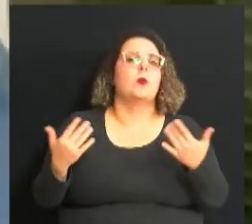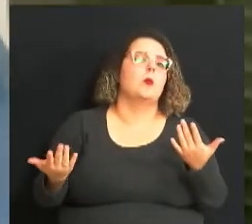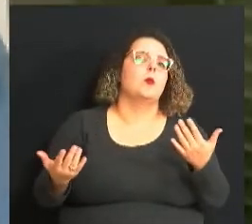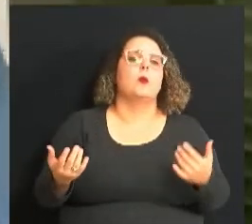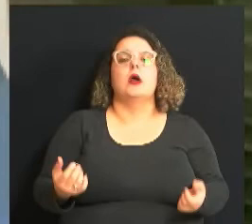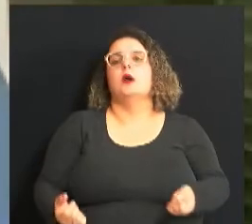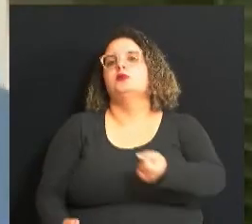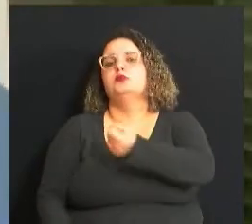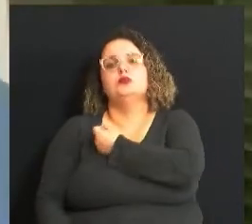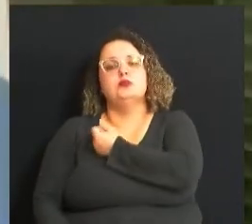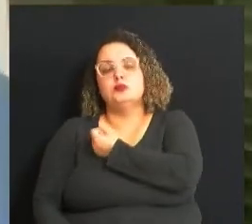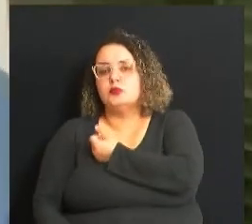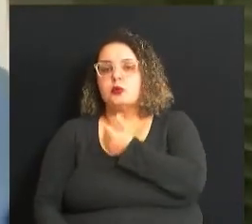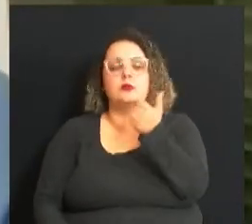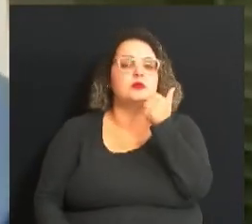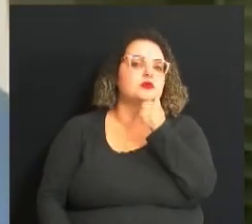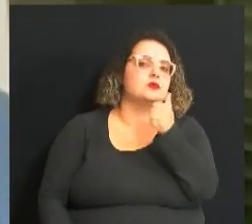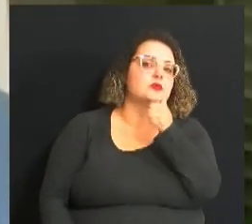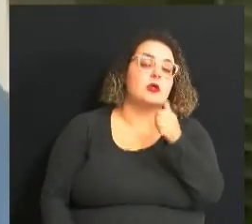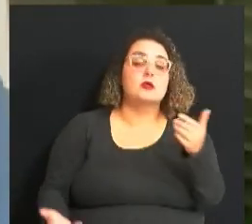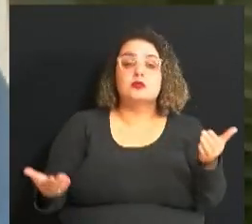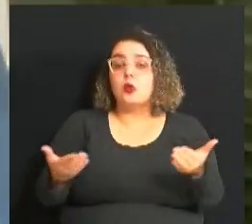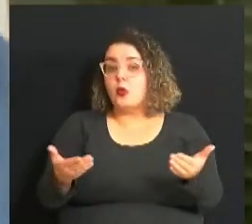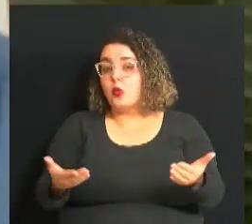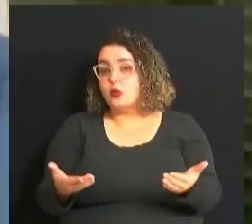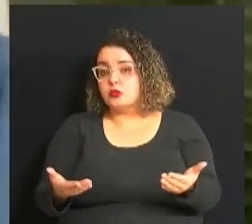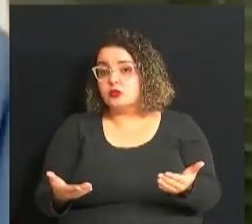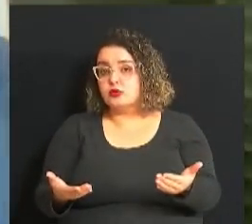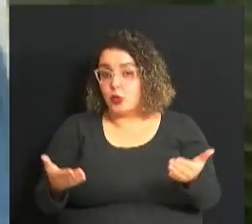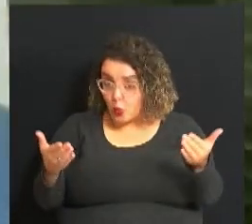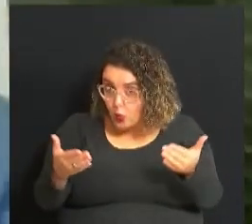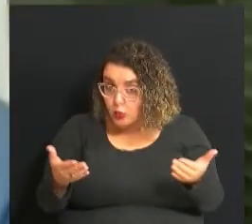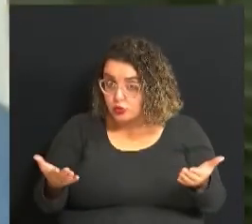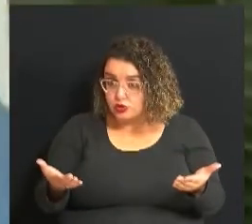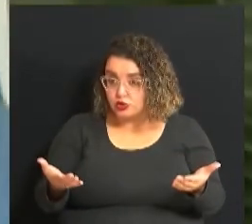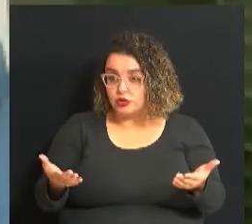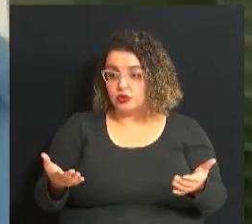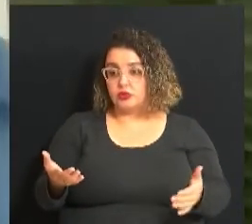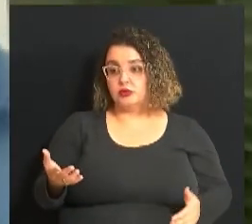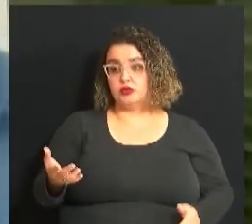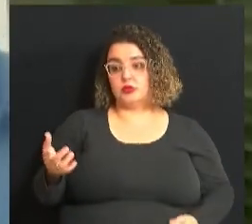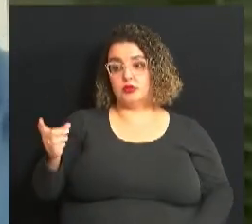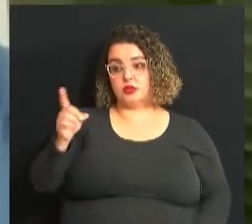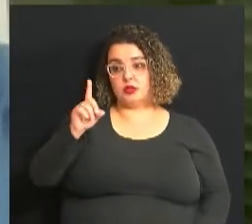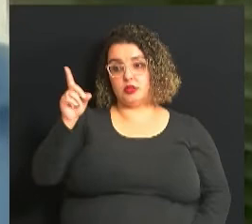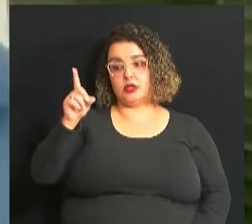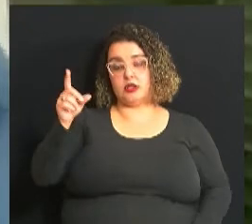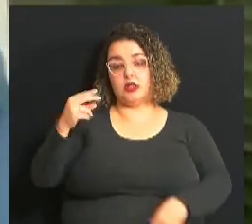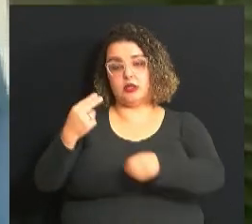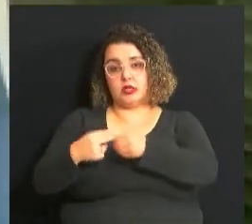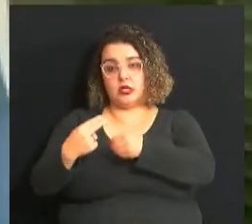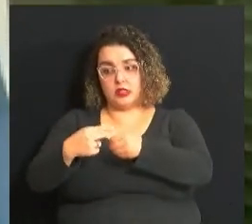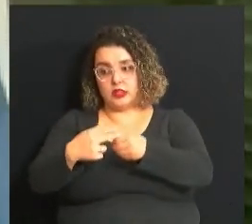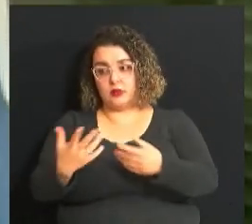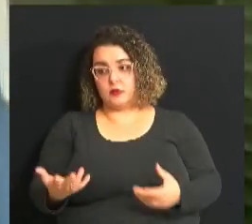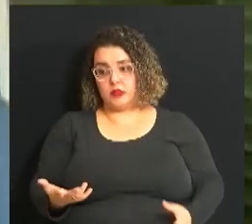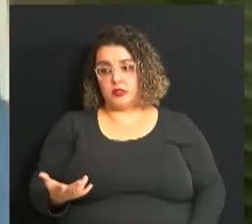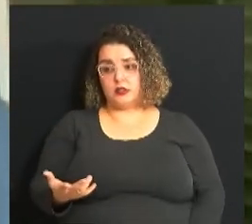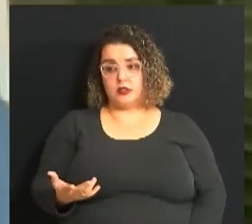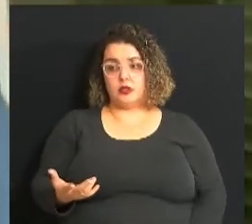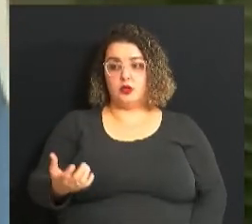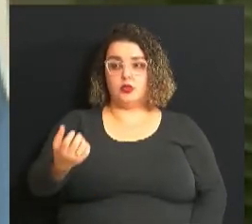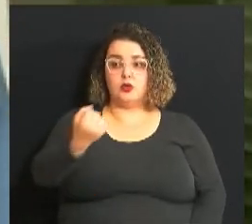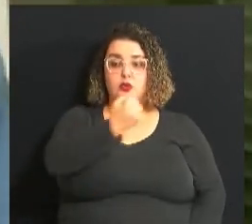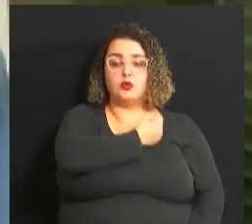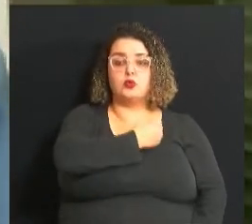de mulheres hoje, você pode ir lá no setor do campo e levantar os números do